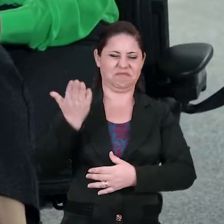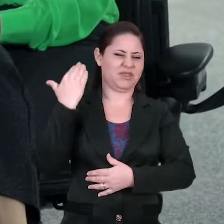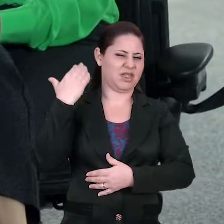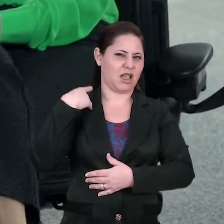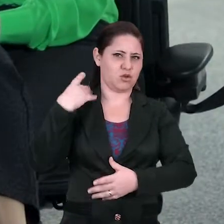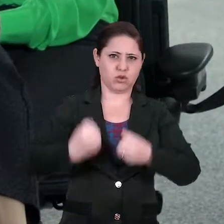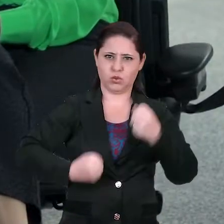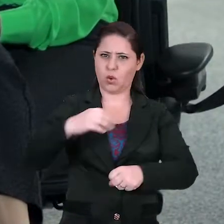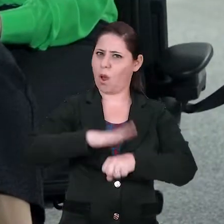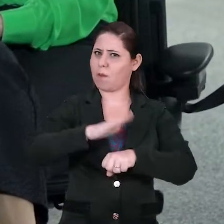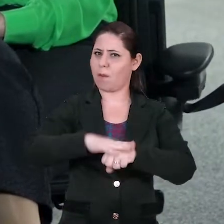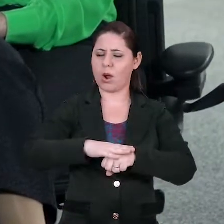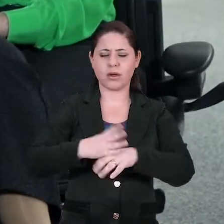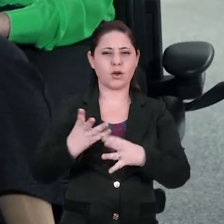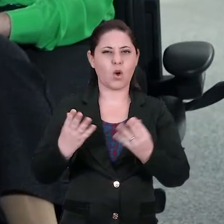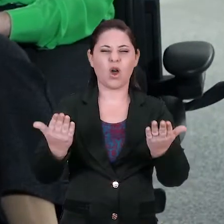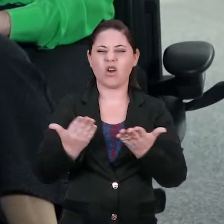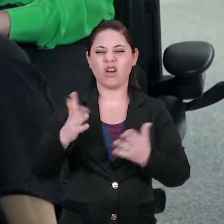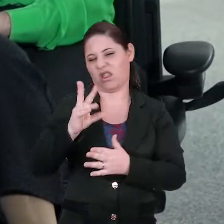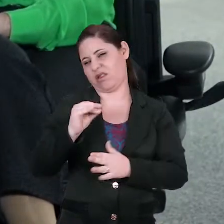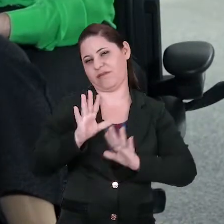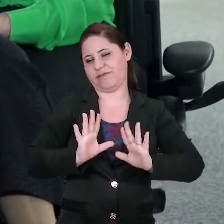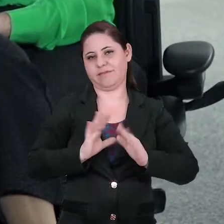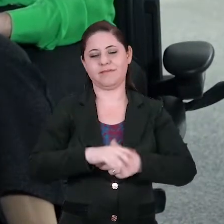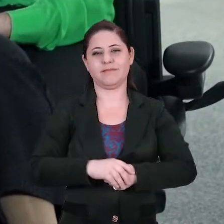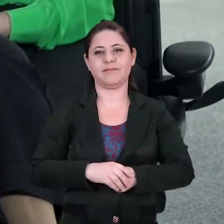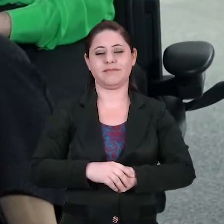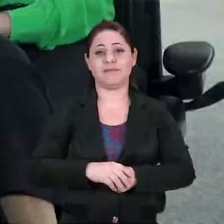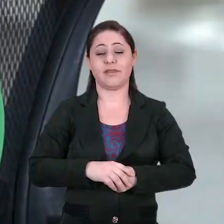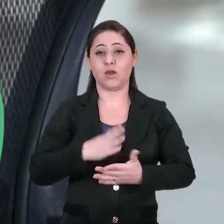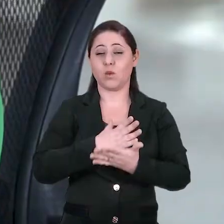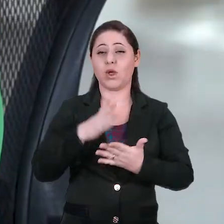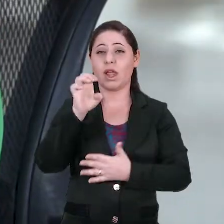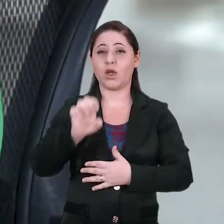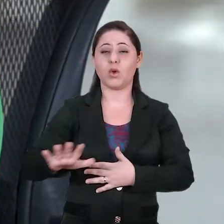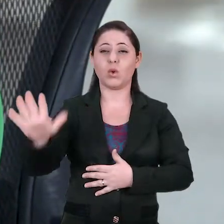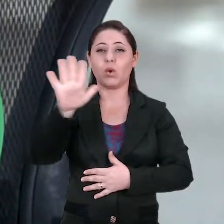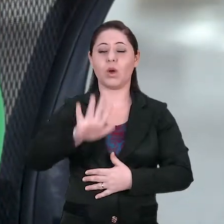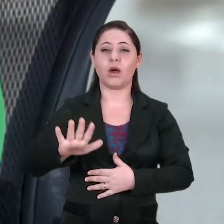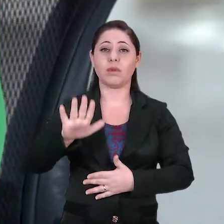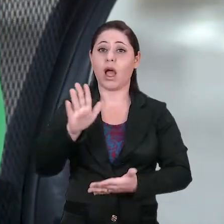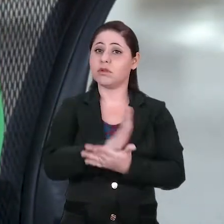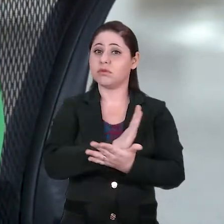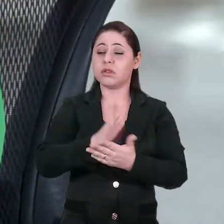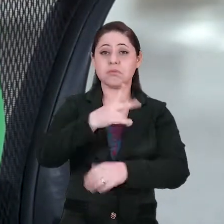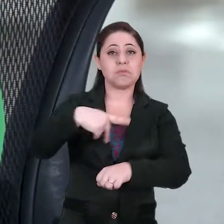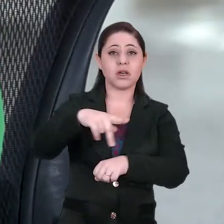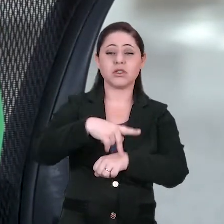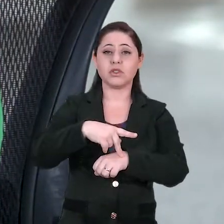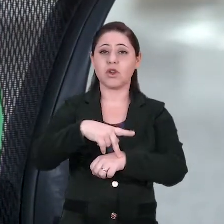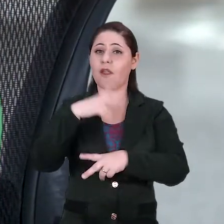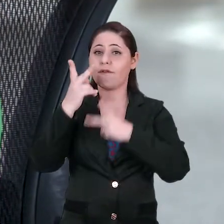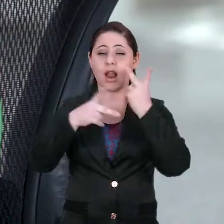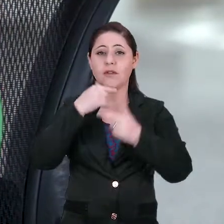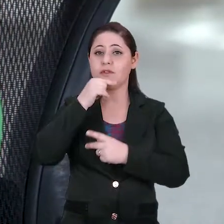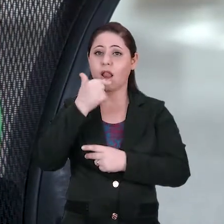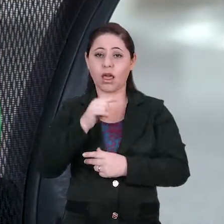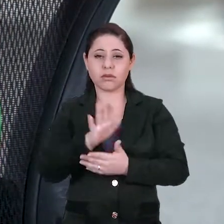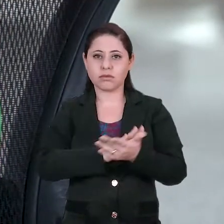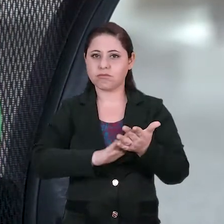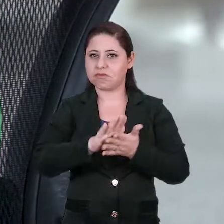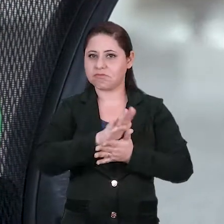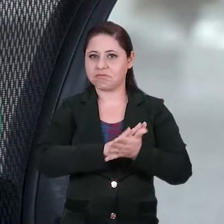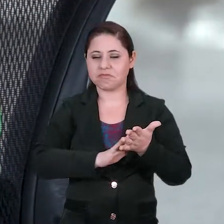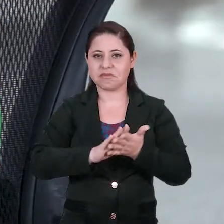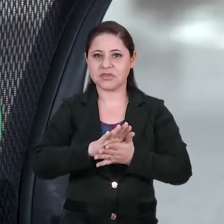na Dirigi muito. Dirigi agora muito, não, né? Agora não mais. Mas já dirigi muito pela Europa toda e às vezes em países que eu não